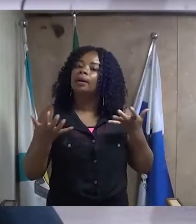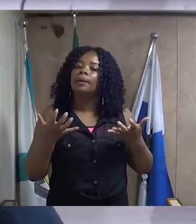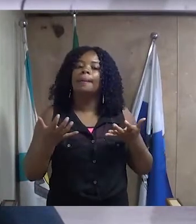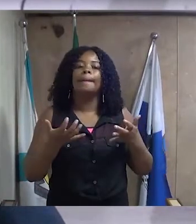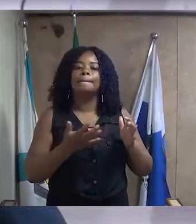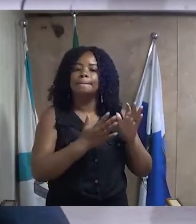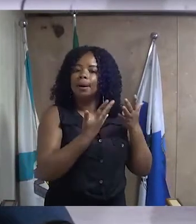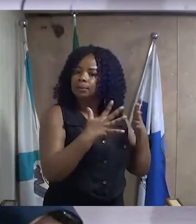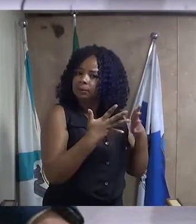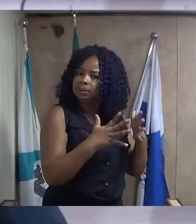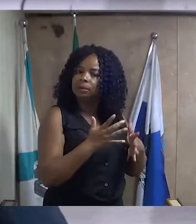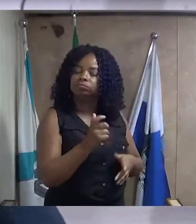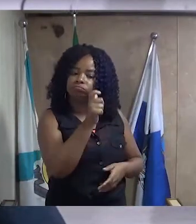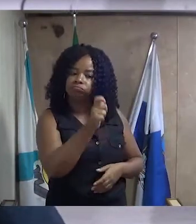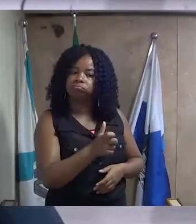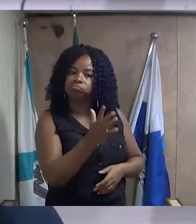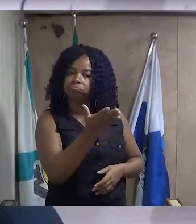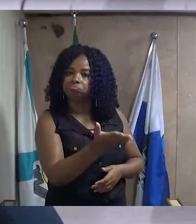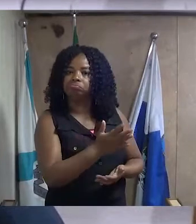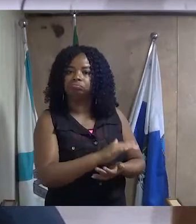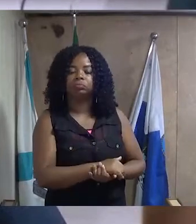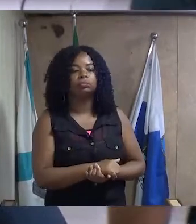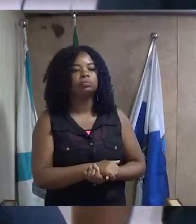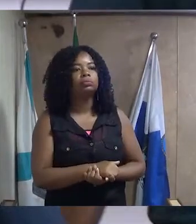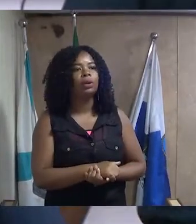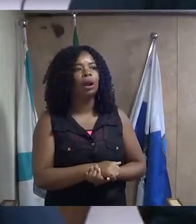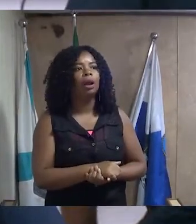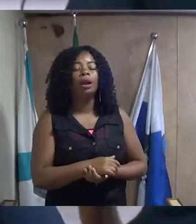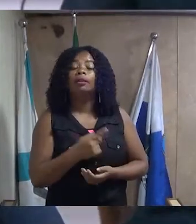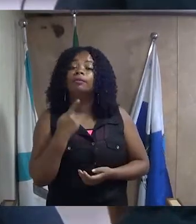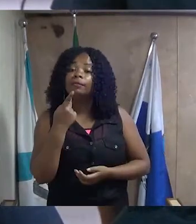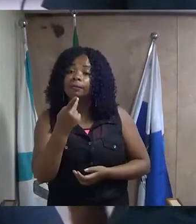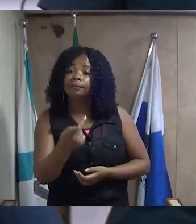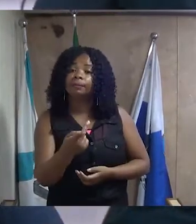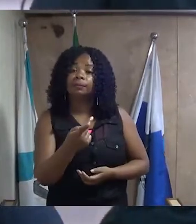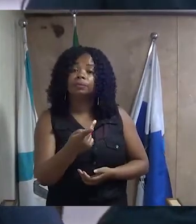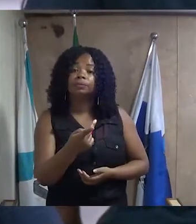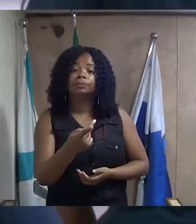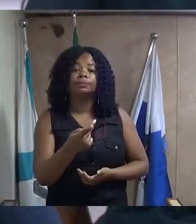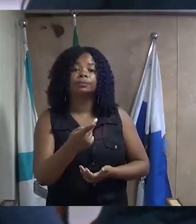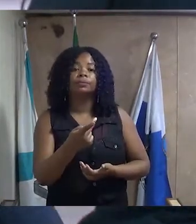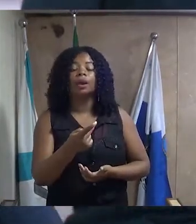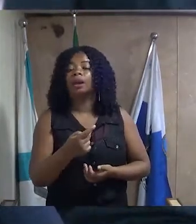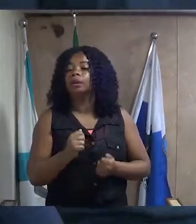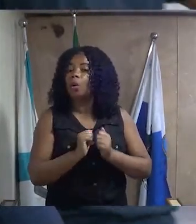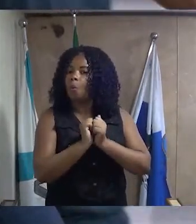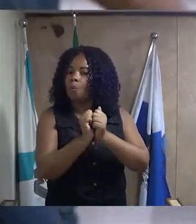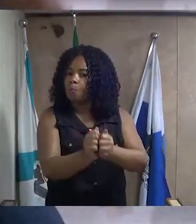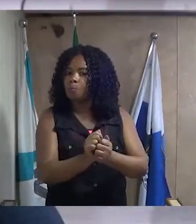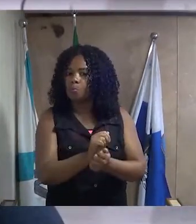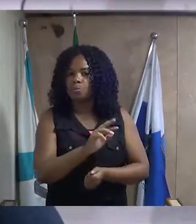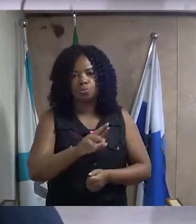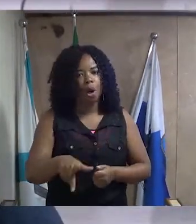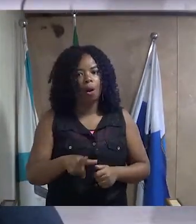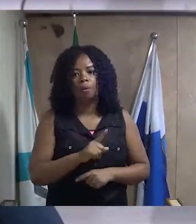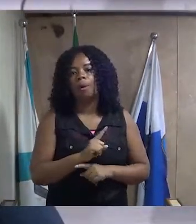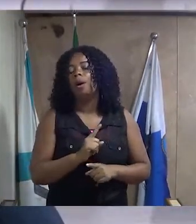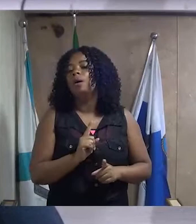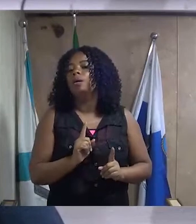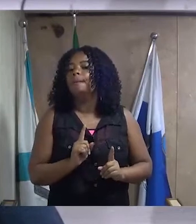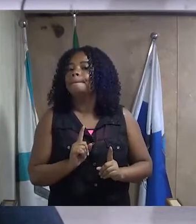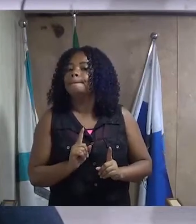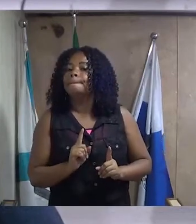parabenizá-lo e falar para a Vossa Excelência que eu não acompanho aqui a